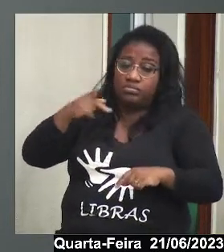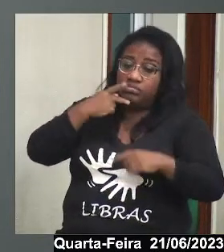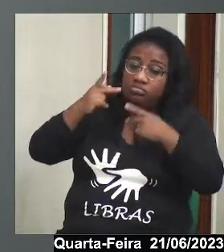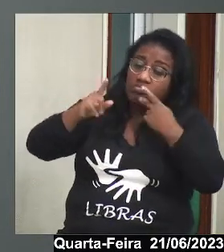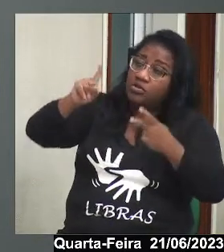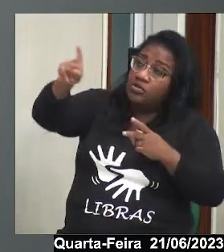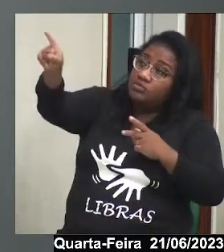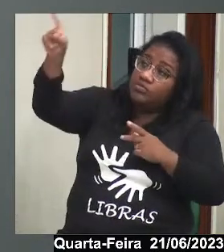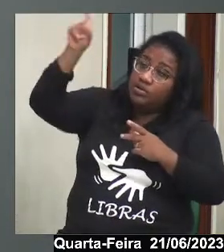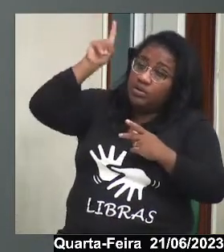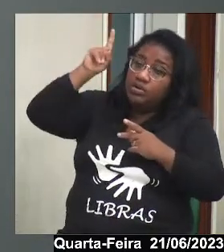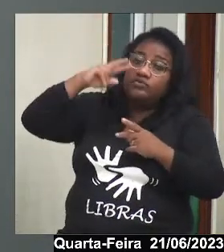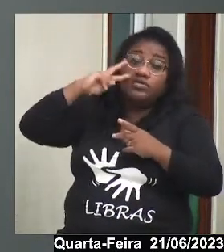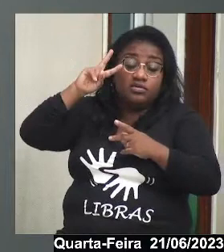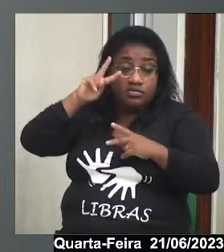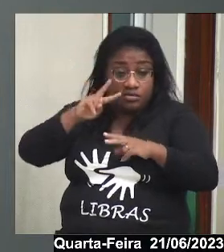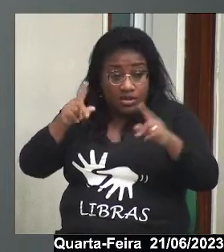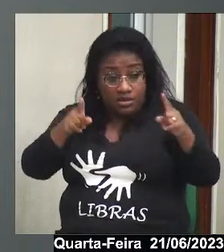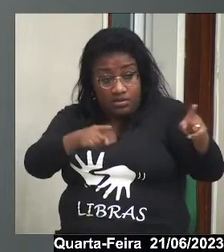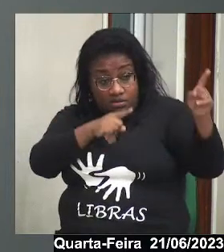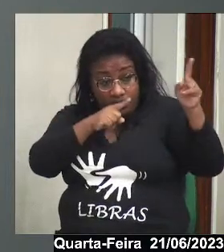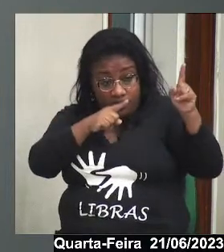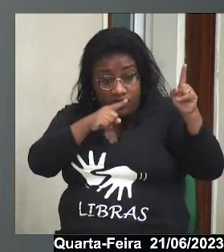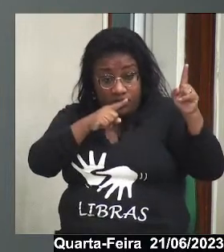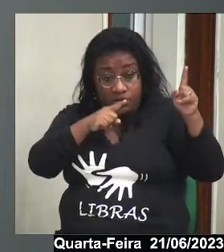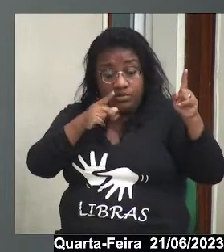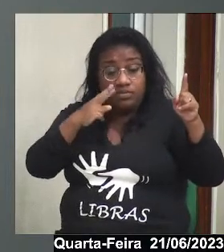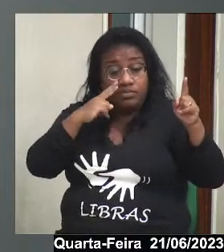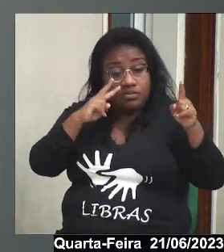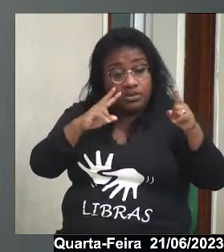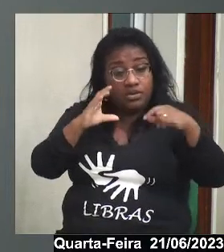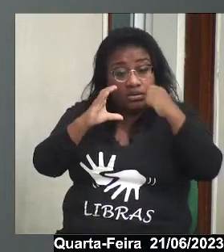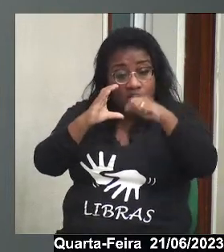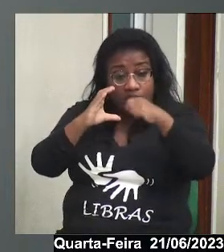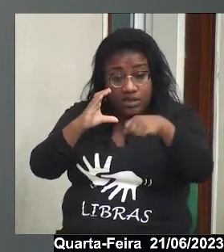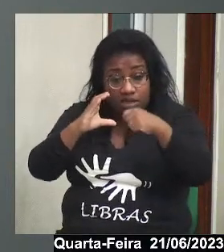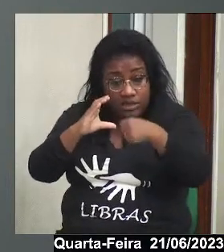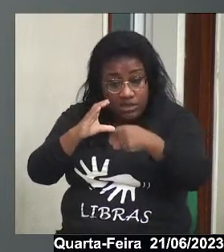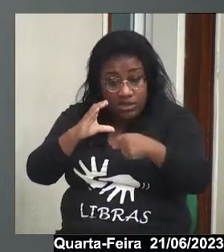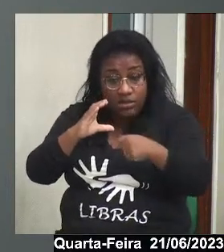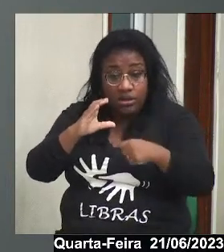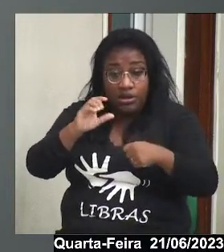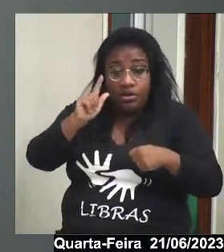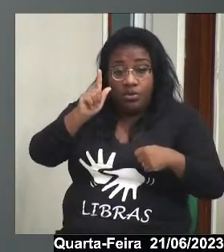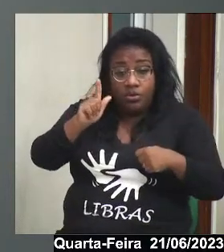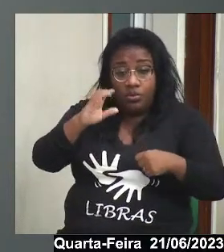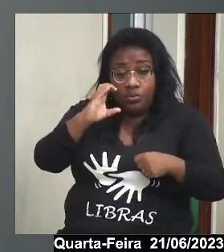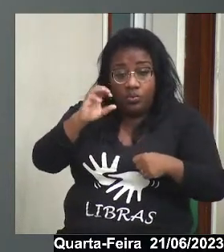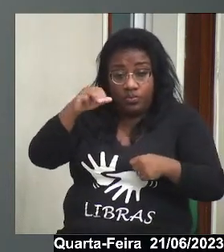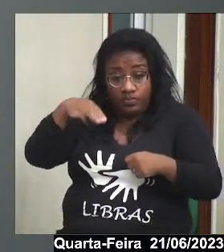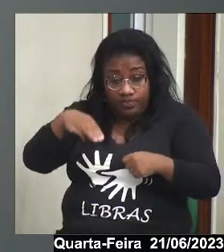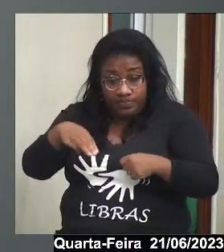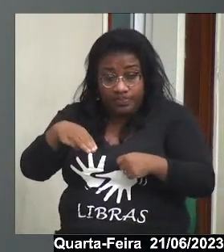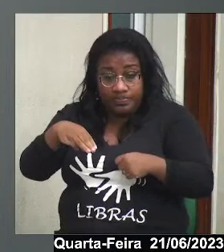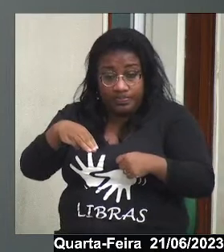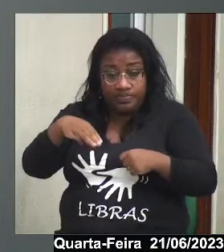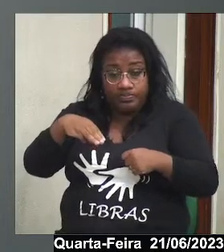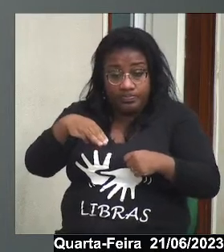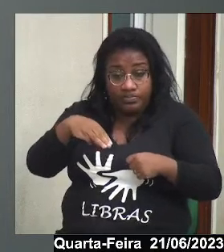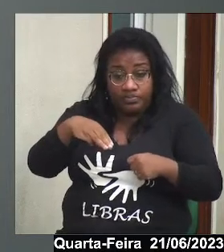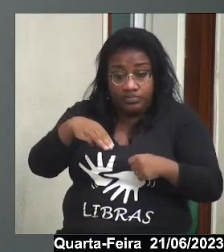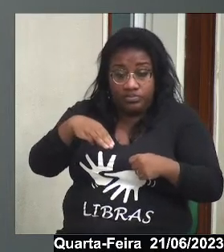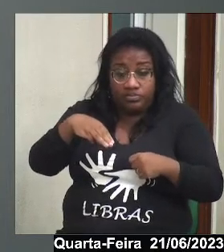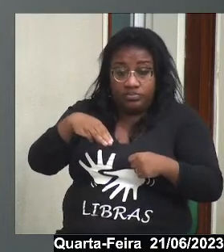ele falou recentemente aqui, tá? Quando nós saímos em defesa aqui dos GCMs, que estão ali arriscando as suas